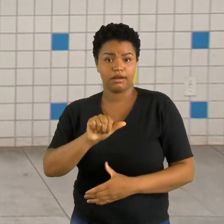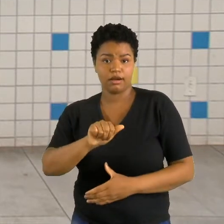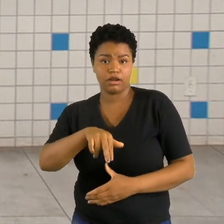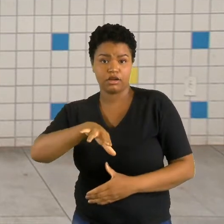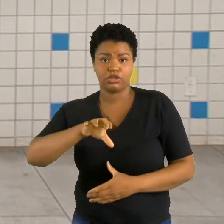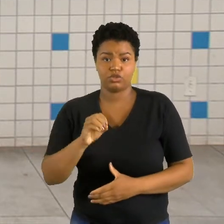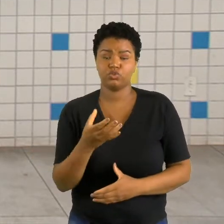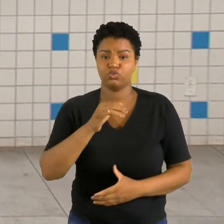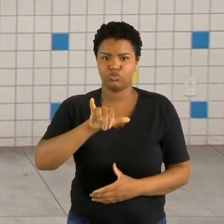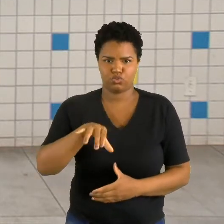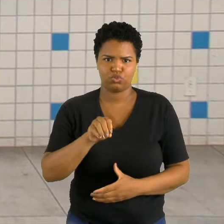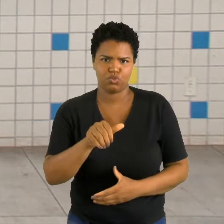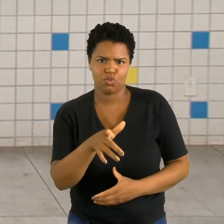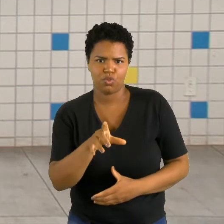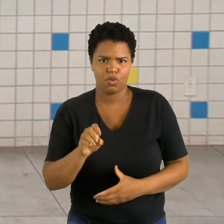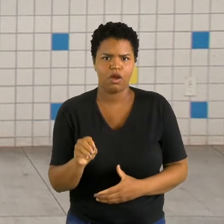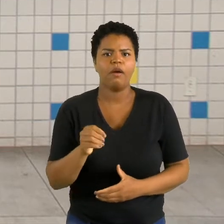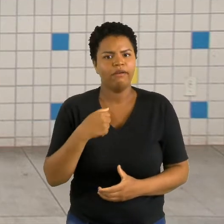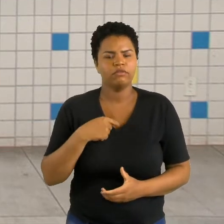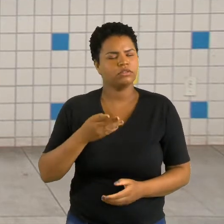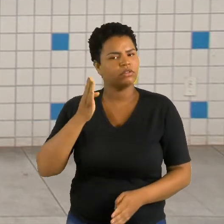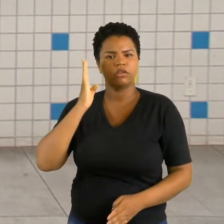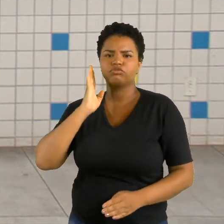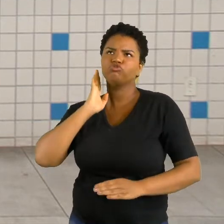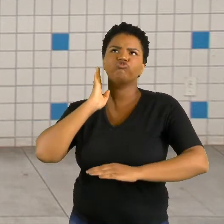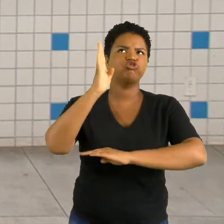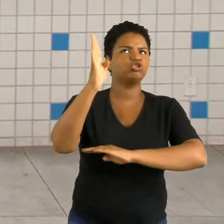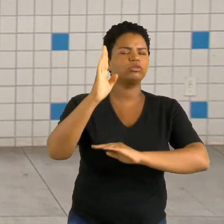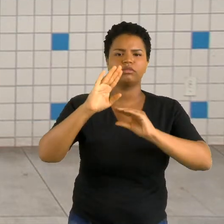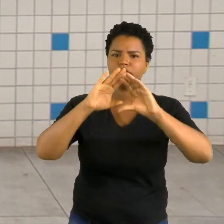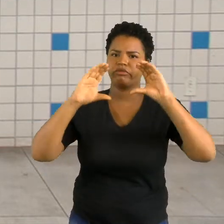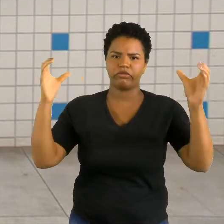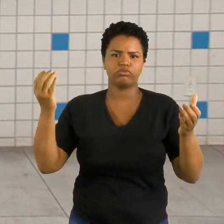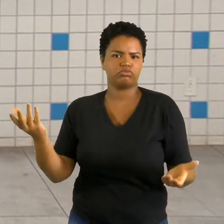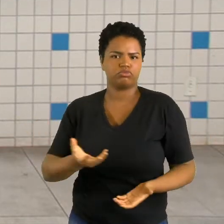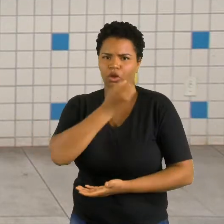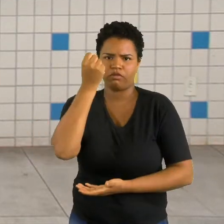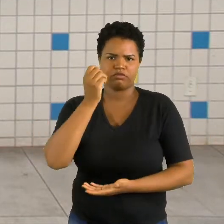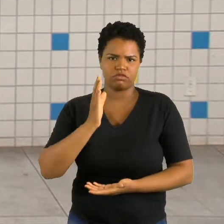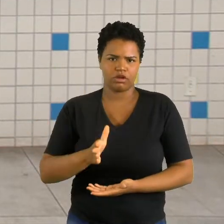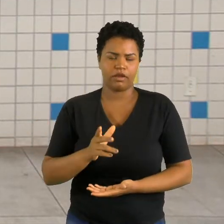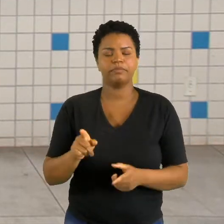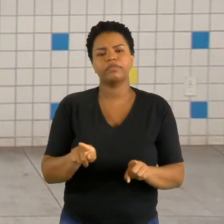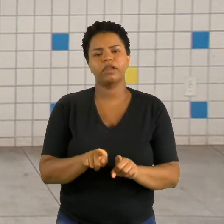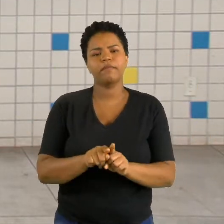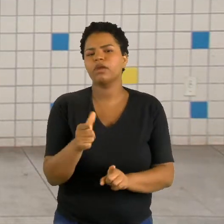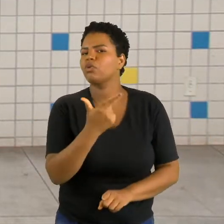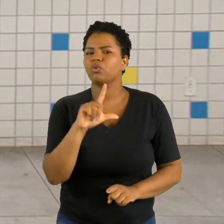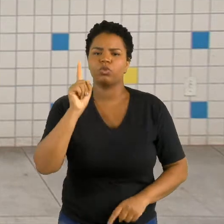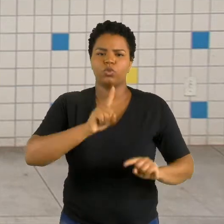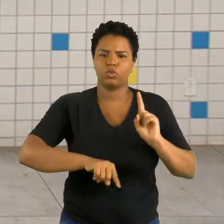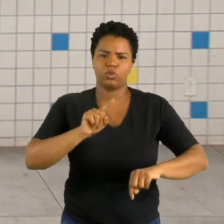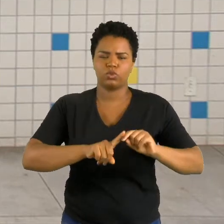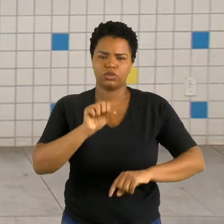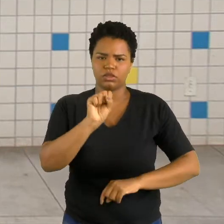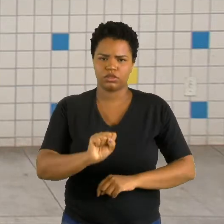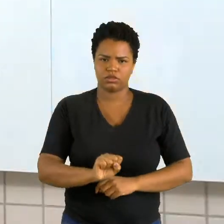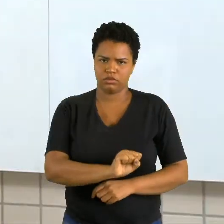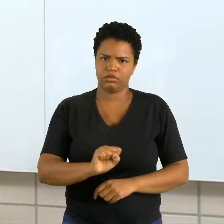teria sua passagem direto para o céu. Outro artefato religioso, outra relíquia sagrada que eles vendiam durante aquele